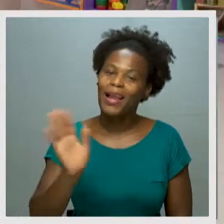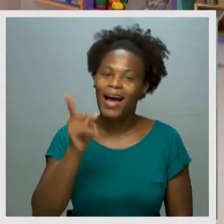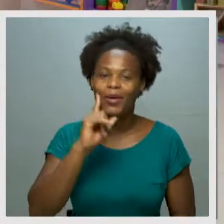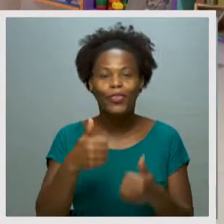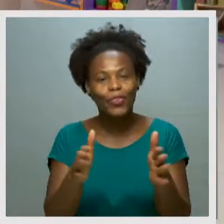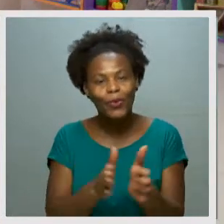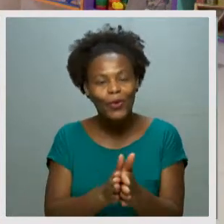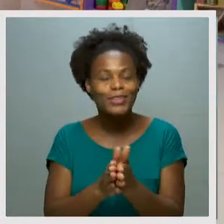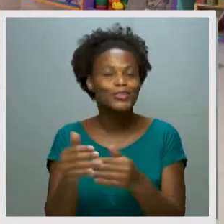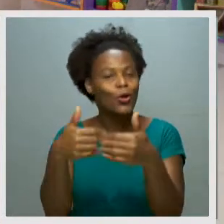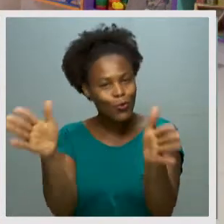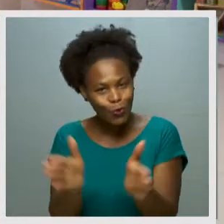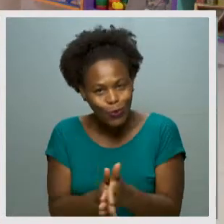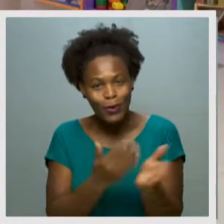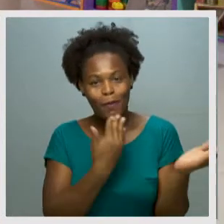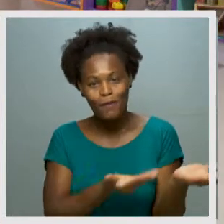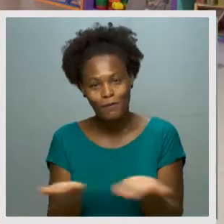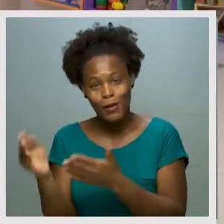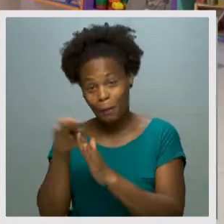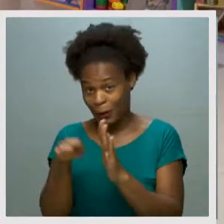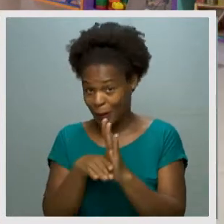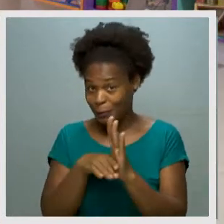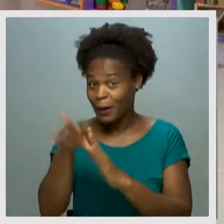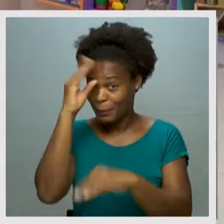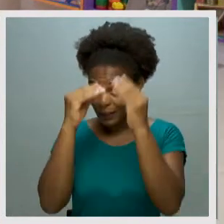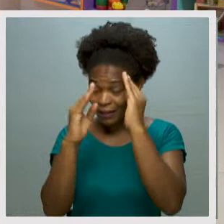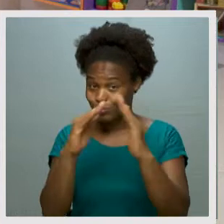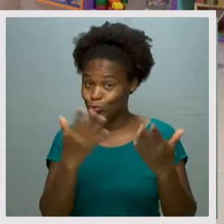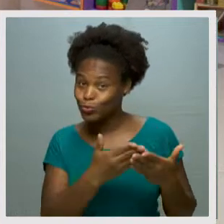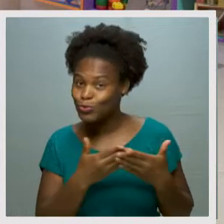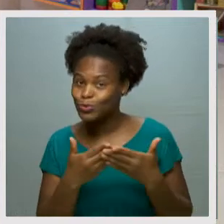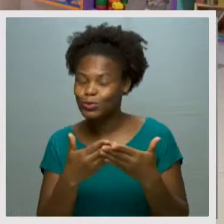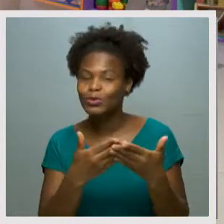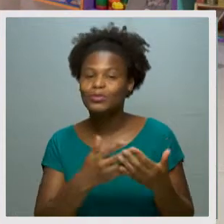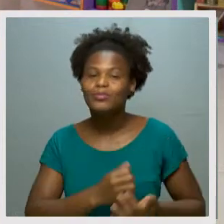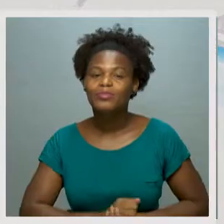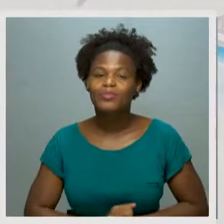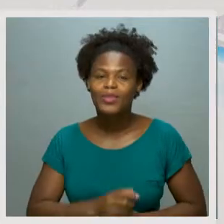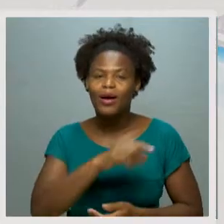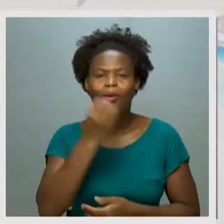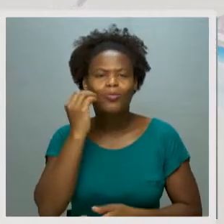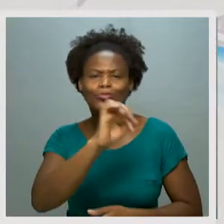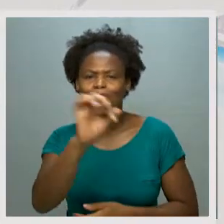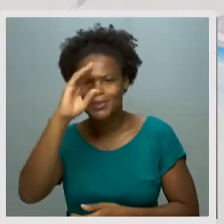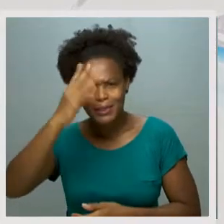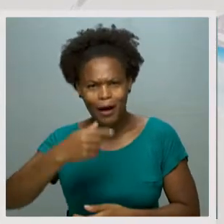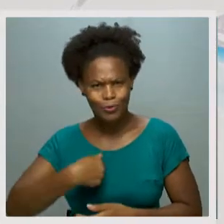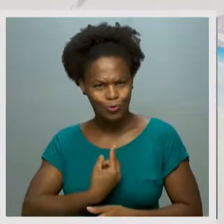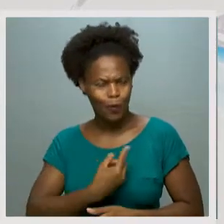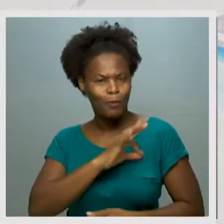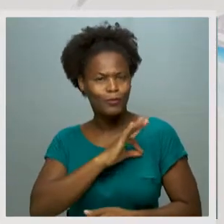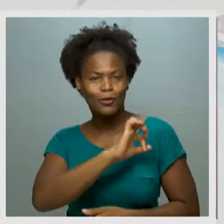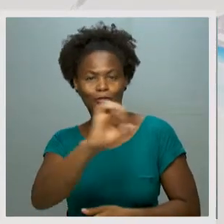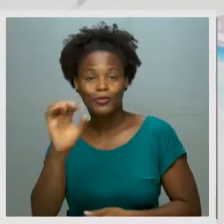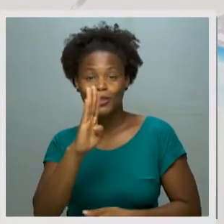Olá a todas, olá a todos. Sejam bem-vindos ao programa Aprender e Estudar em Casa. Como sabem, sou o vosso